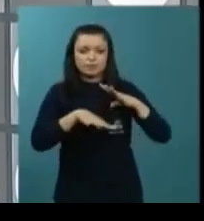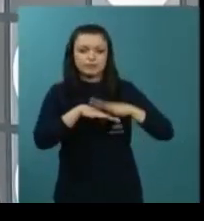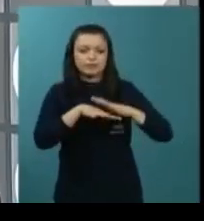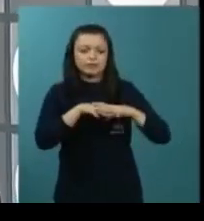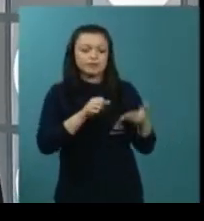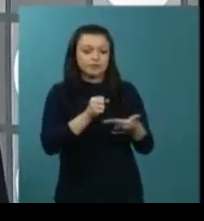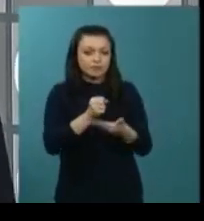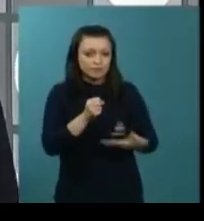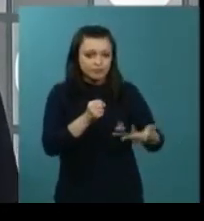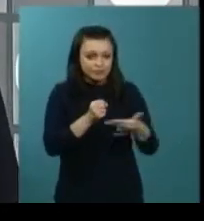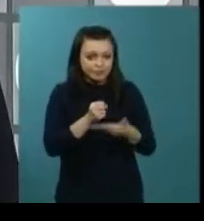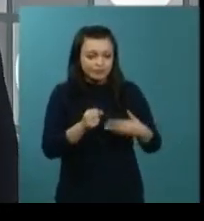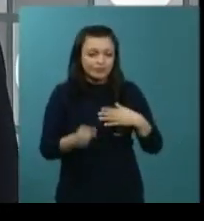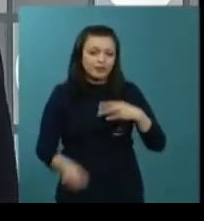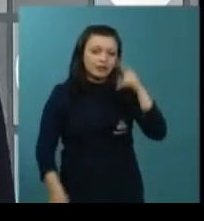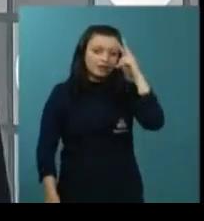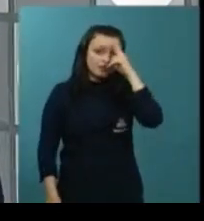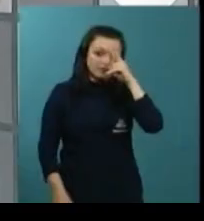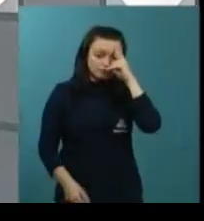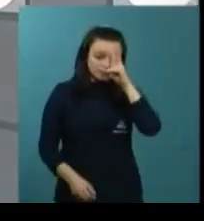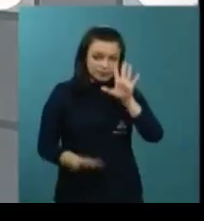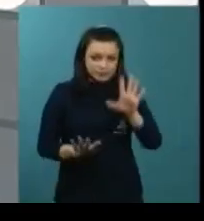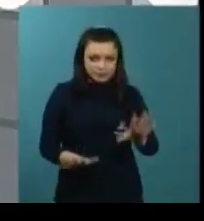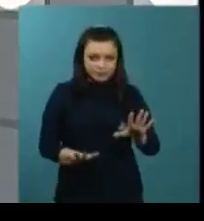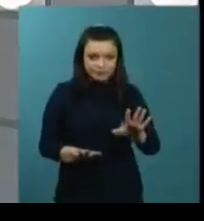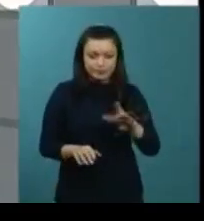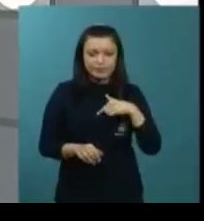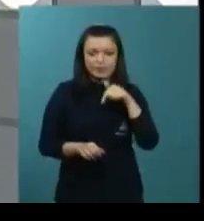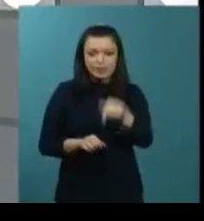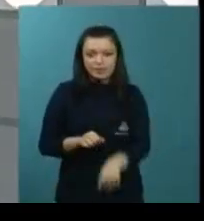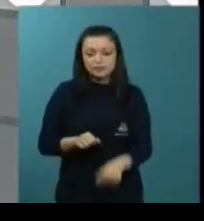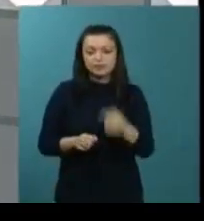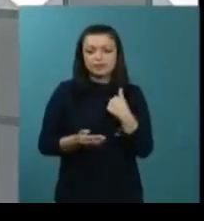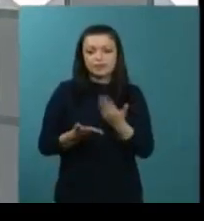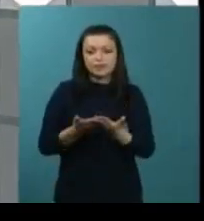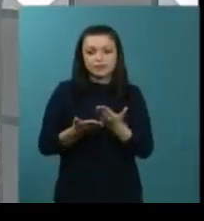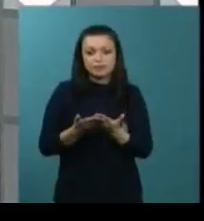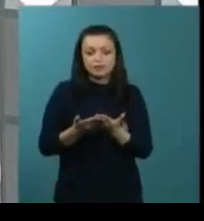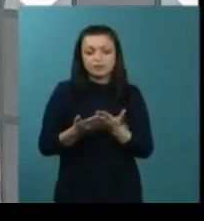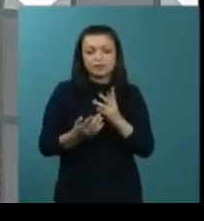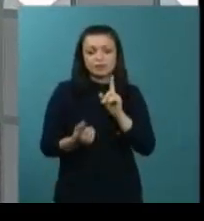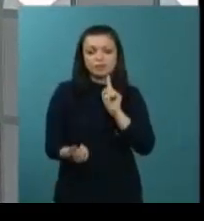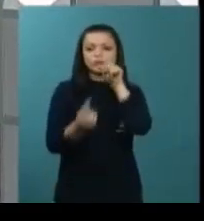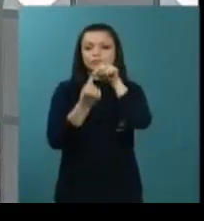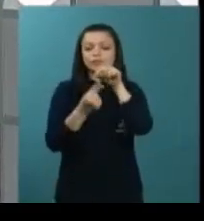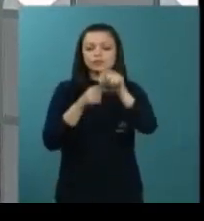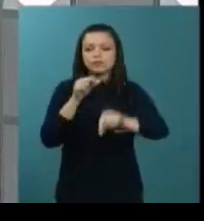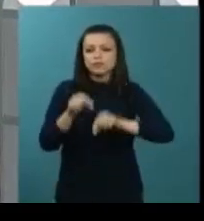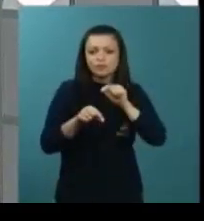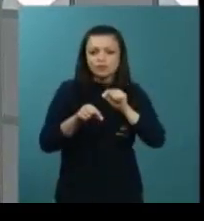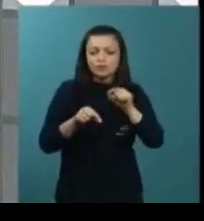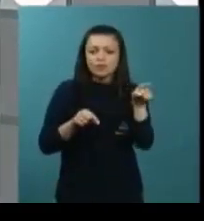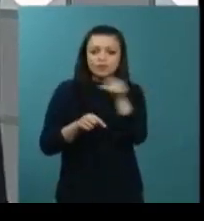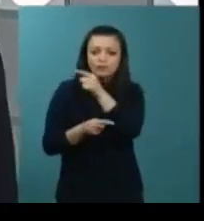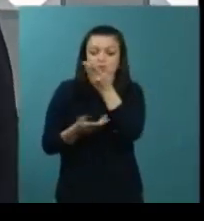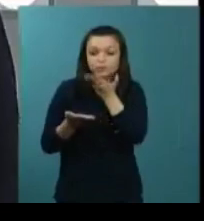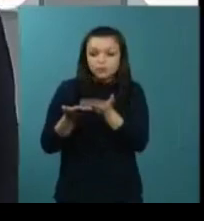elementar. Lembre-se, o propósito nesse momento da nossa disciplina